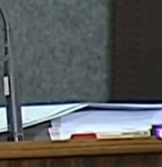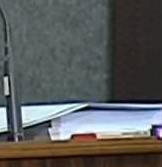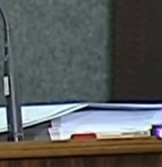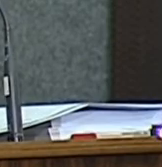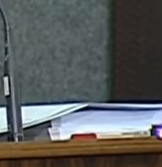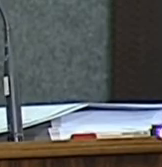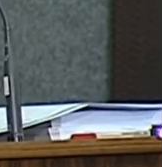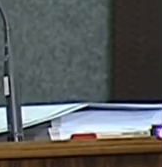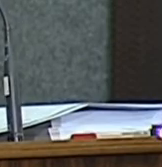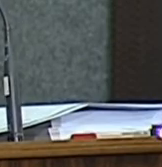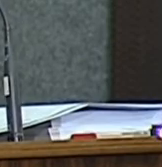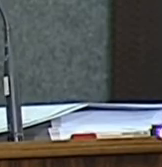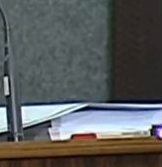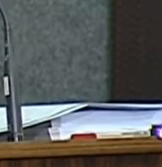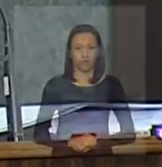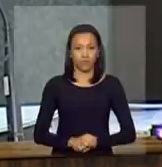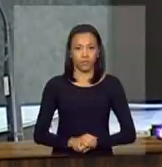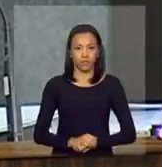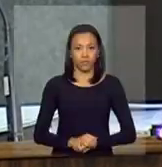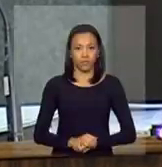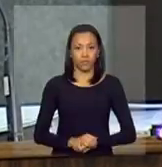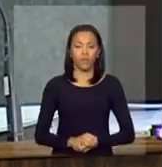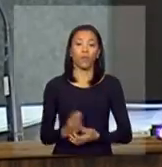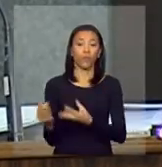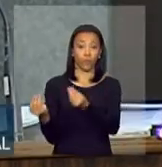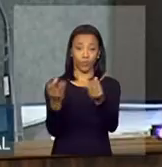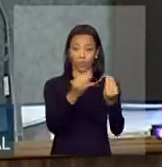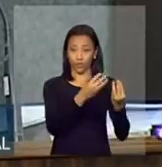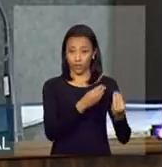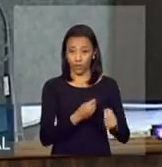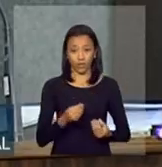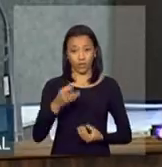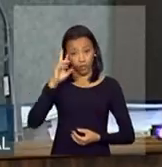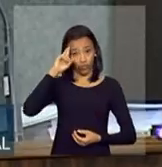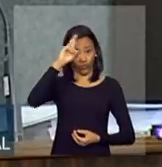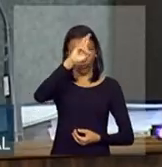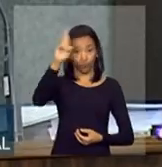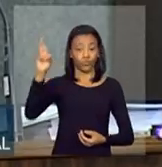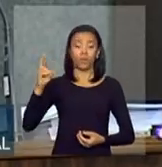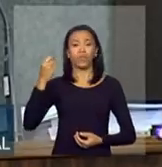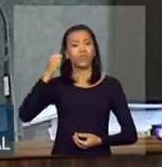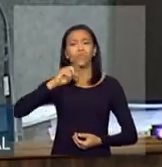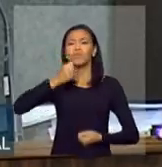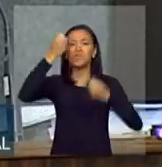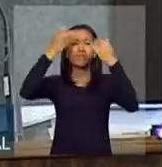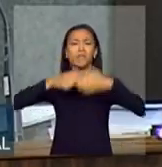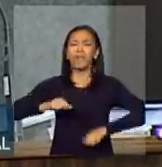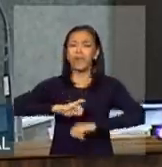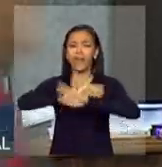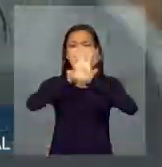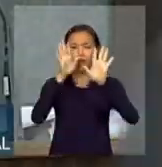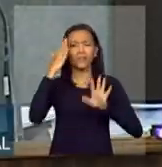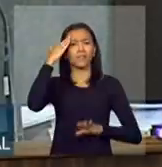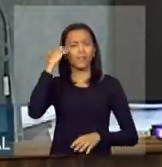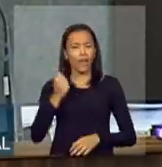Muitos gestores não têm, falam claramente que sabem que seus colegas de outras pastas, ele até diz que entende,